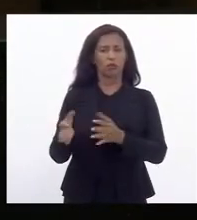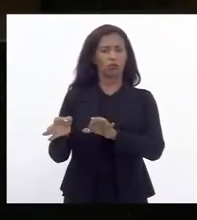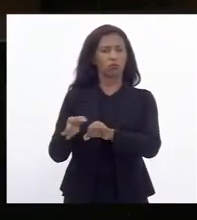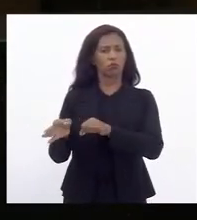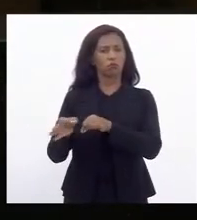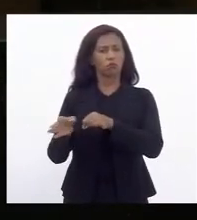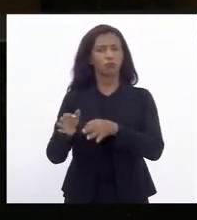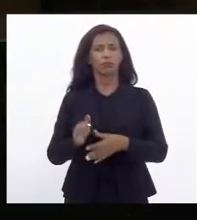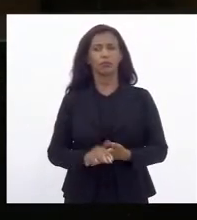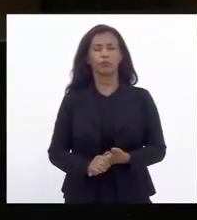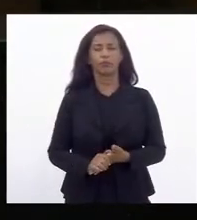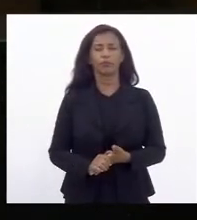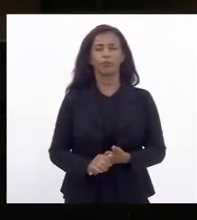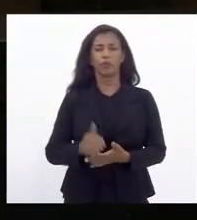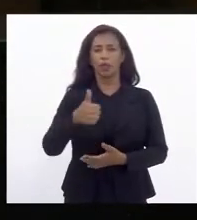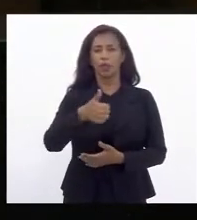que